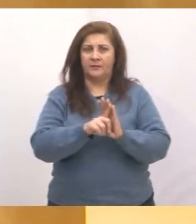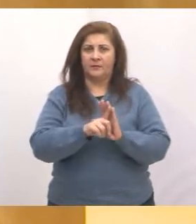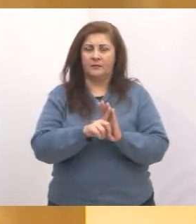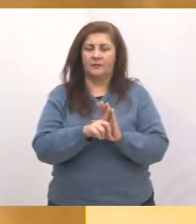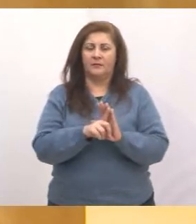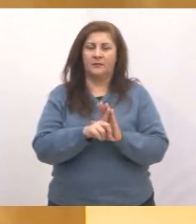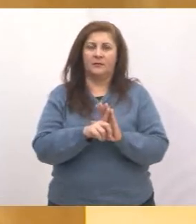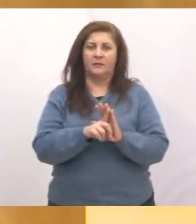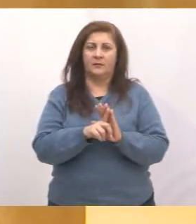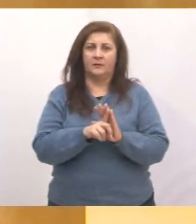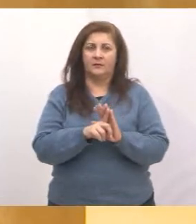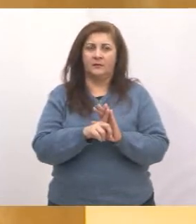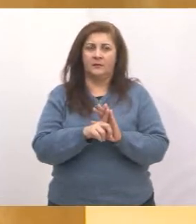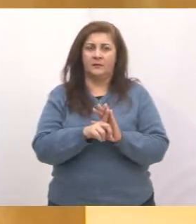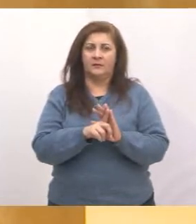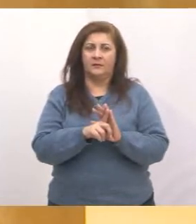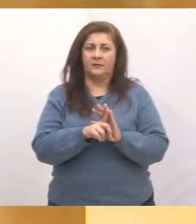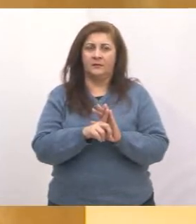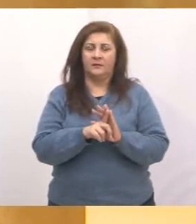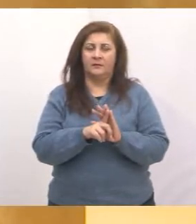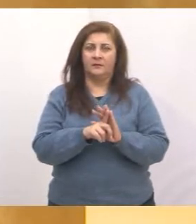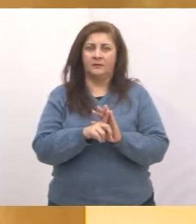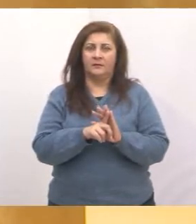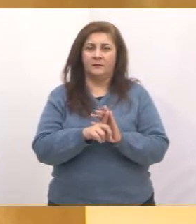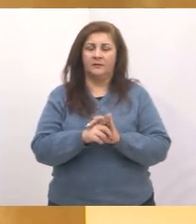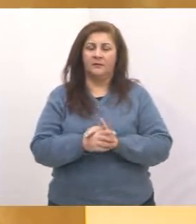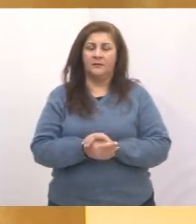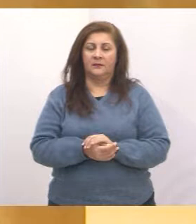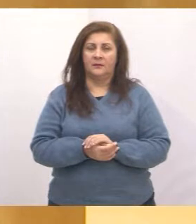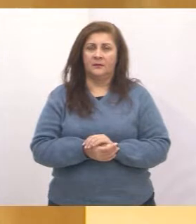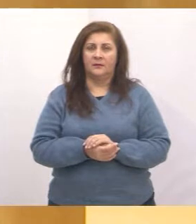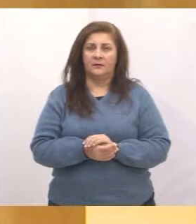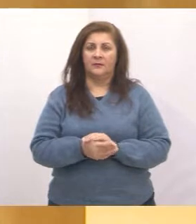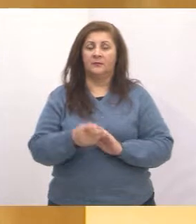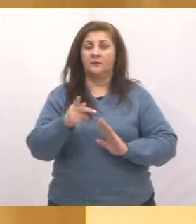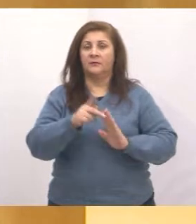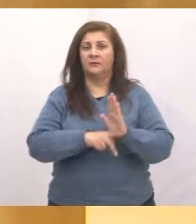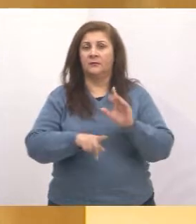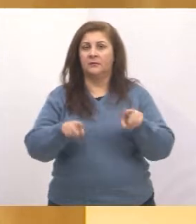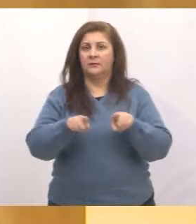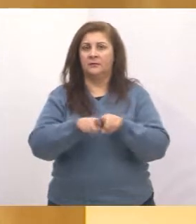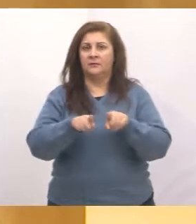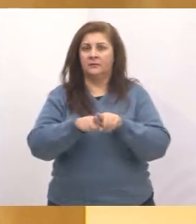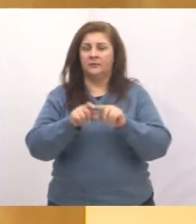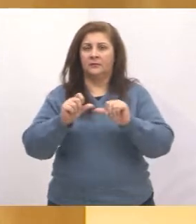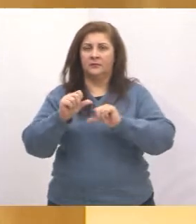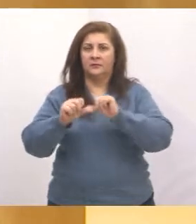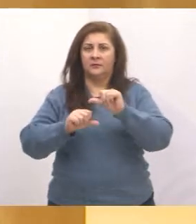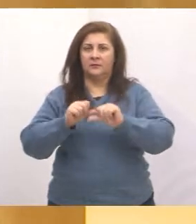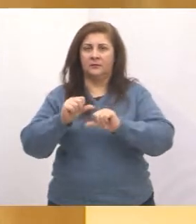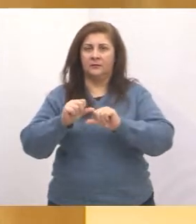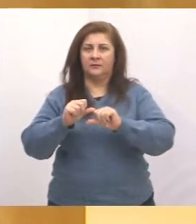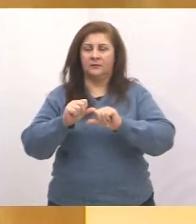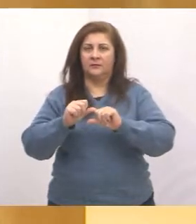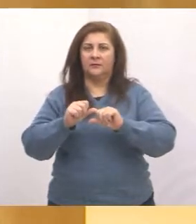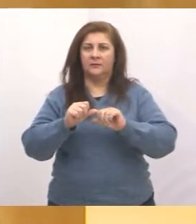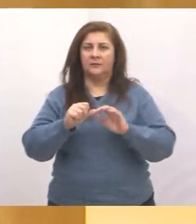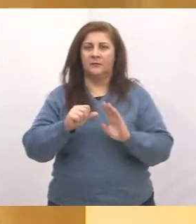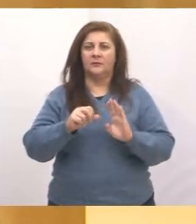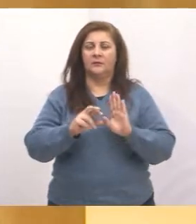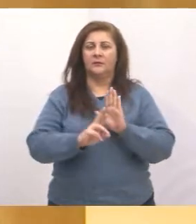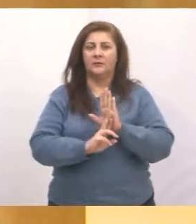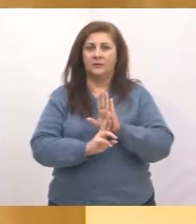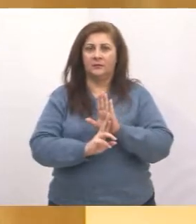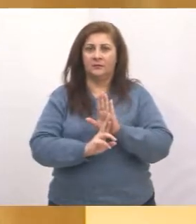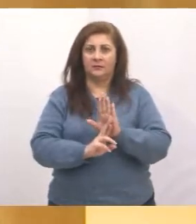instituinte da agência reguladora. O projeto também visa alterar a referência e, consequentemente, os vencimentos